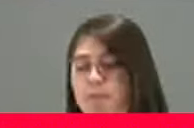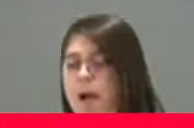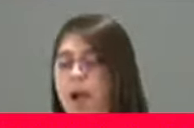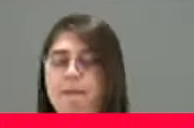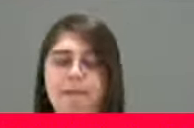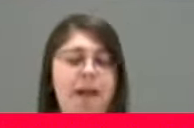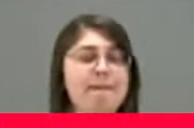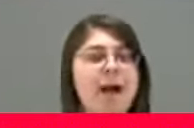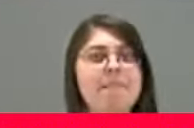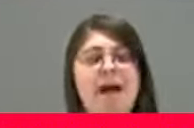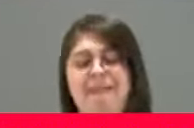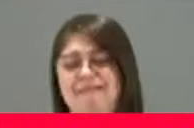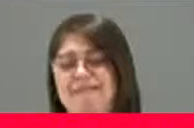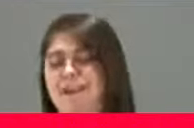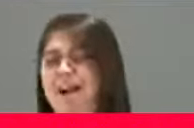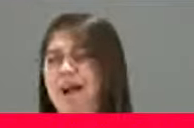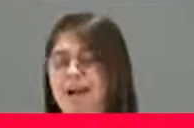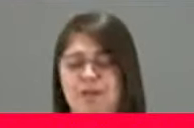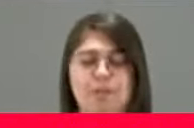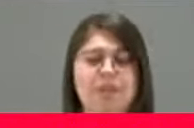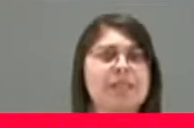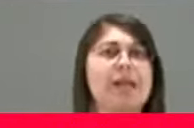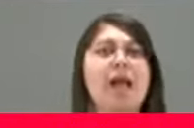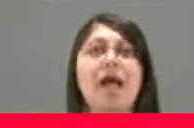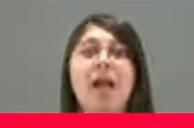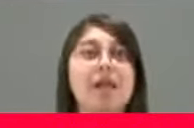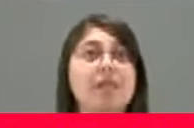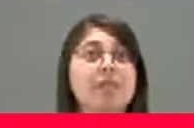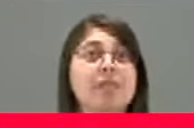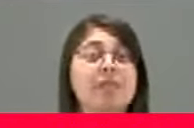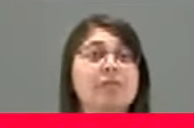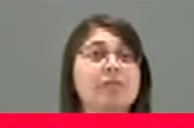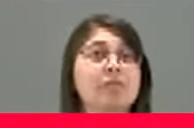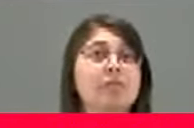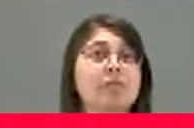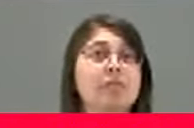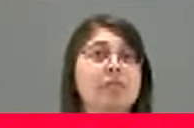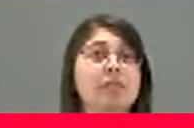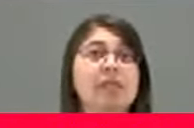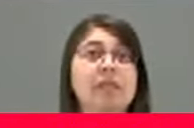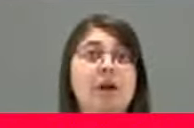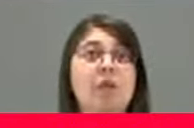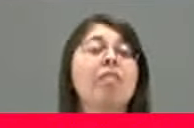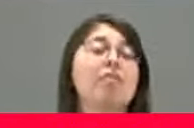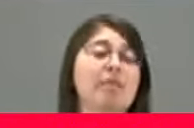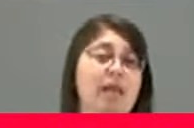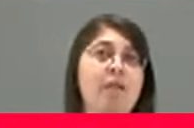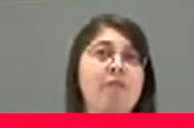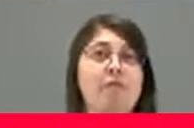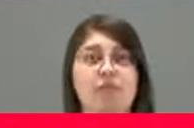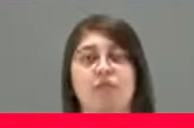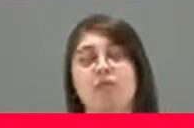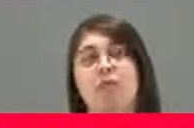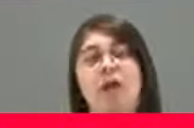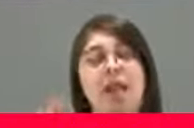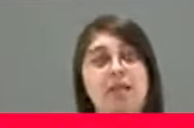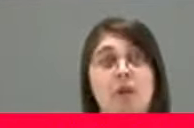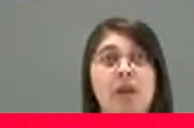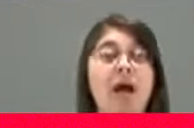de vários ministérios, muito mais com fim político, com fim eleitoral, do que de